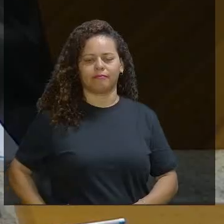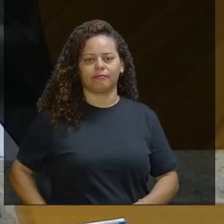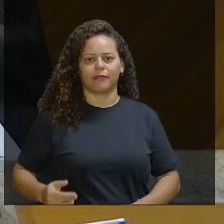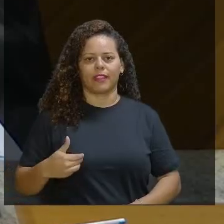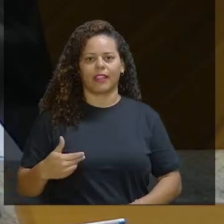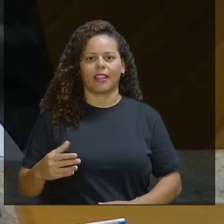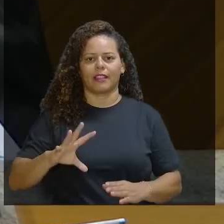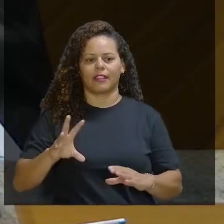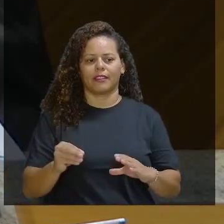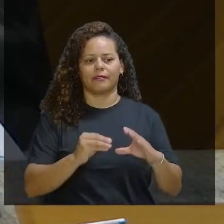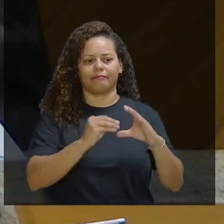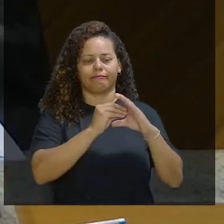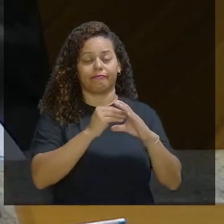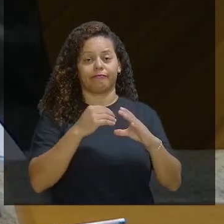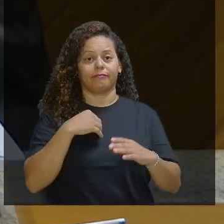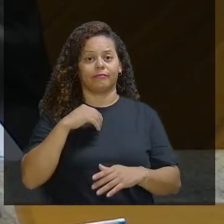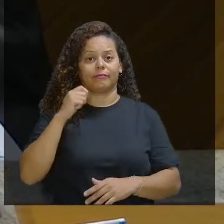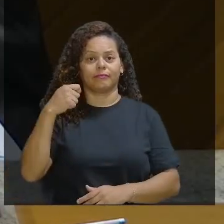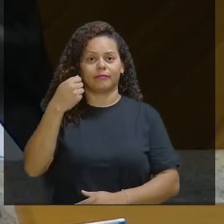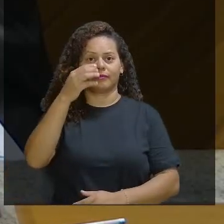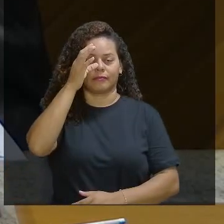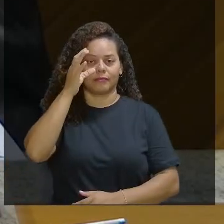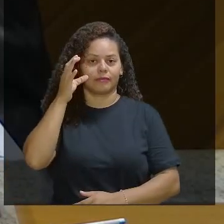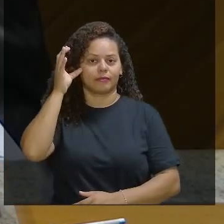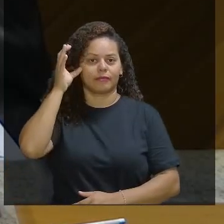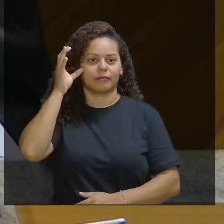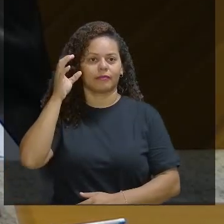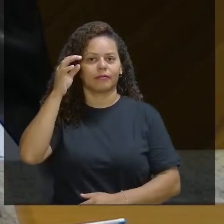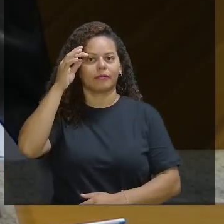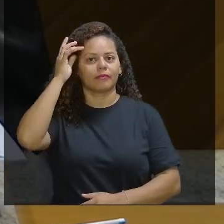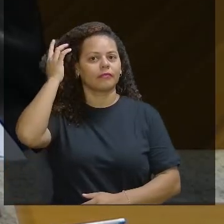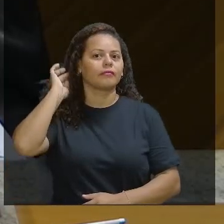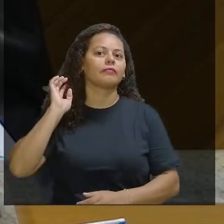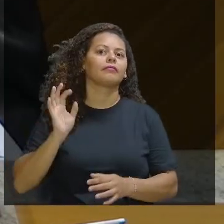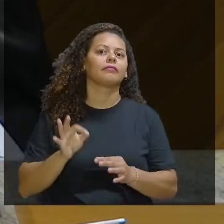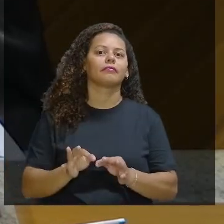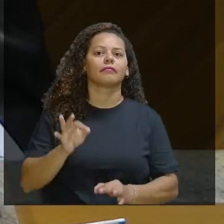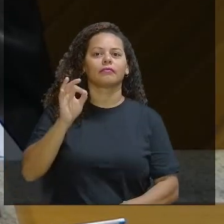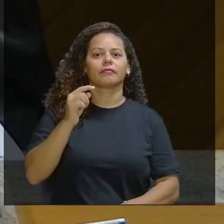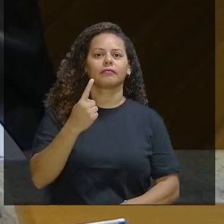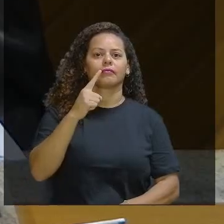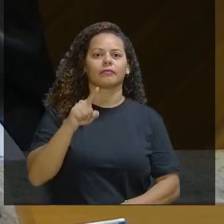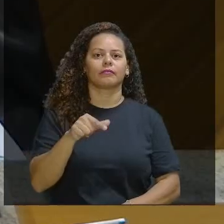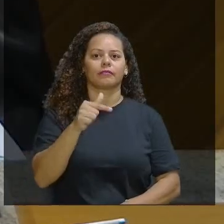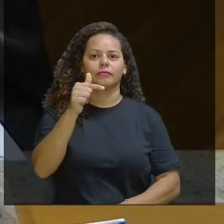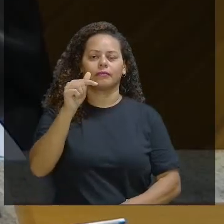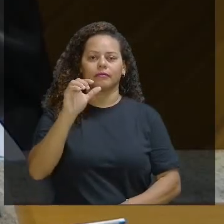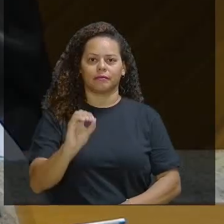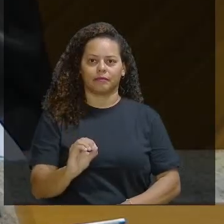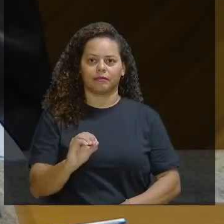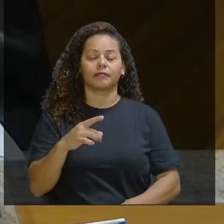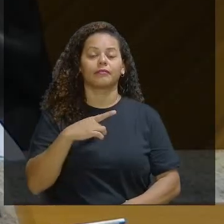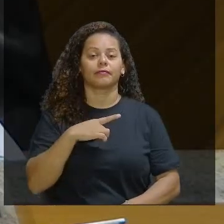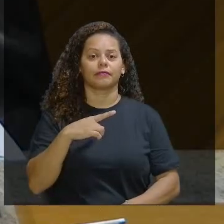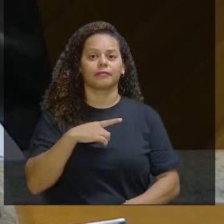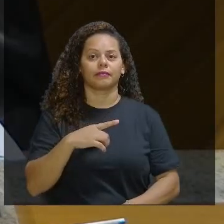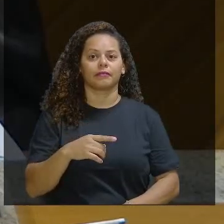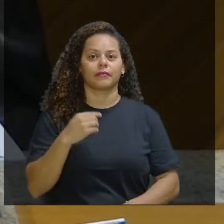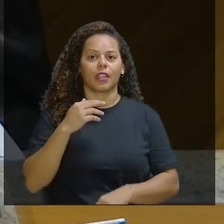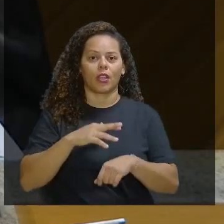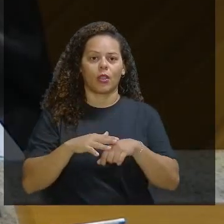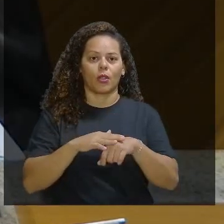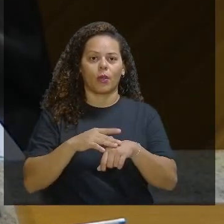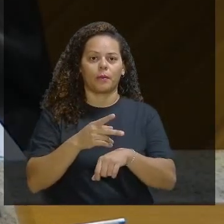do Tribunal Regional Eleitoral. Eu tenho uma estatura mediana, tenho 1,70 m, minha cor